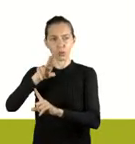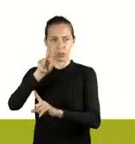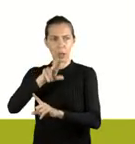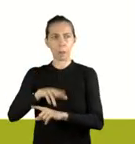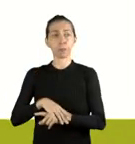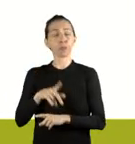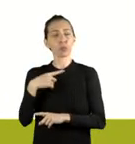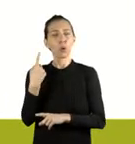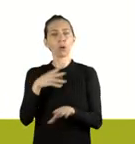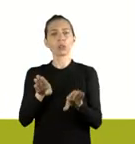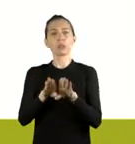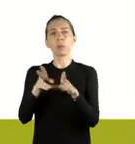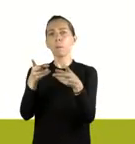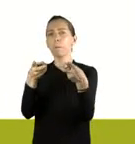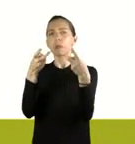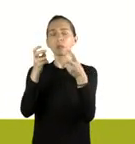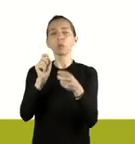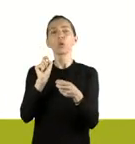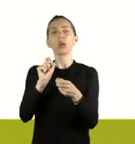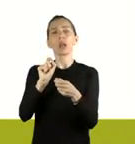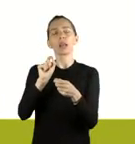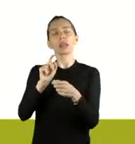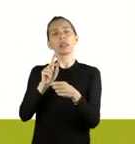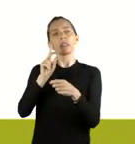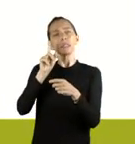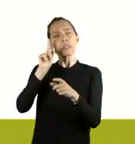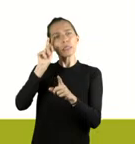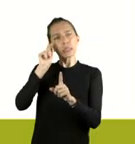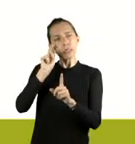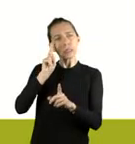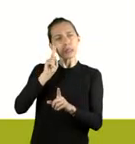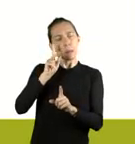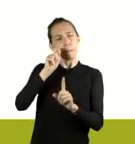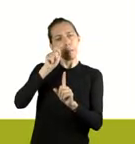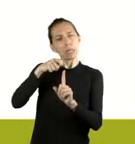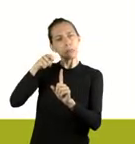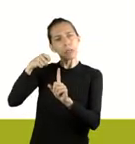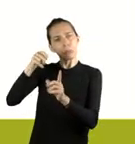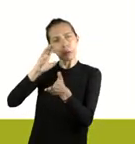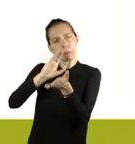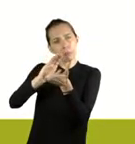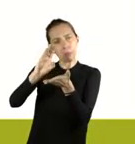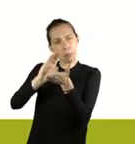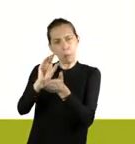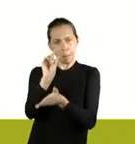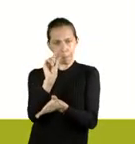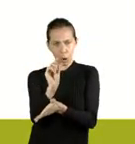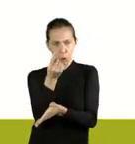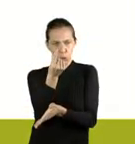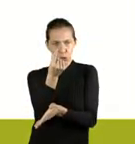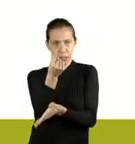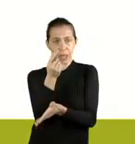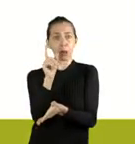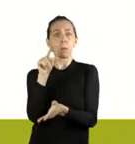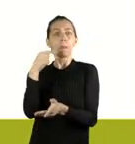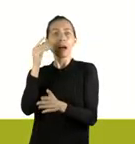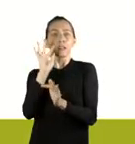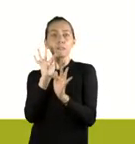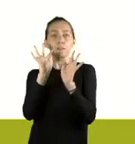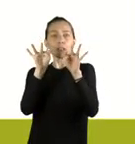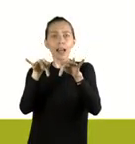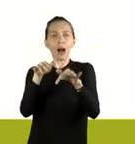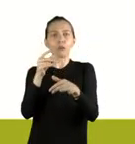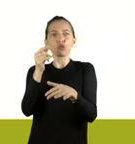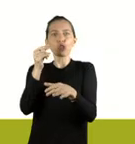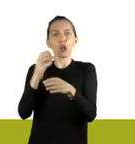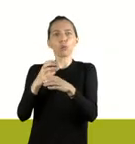verificamos que a constância do aporte, mesmo que menores, acaba trazendo um montante final bem maior. A gente